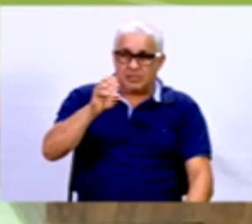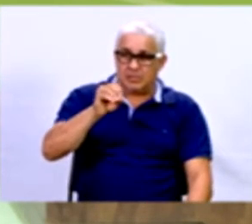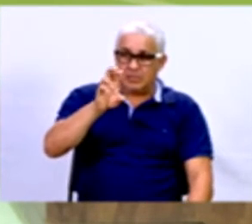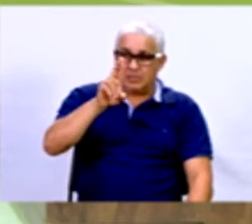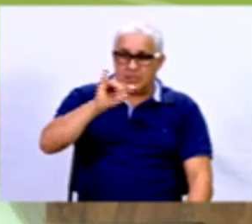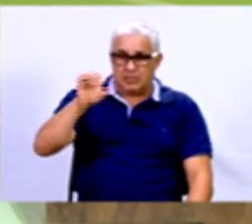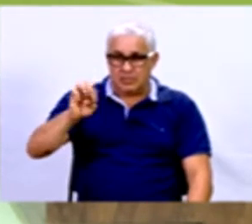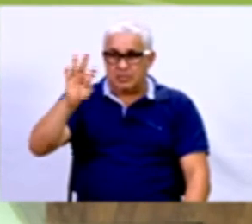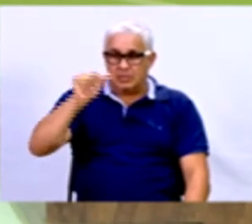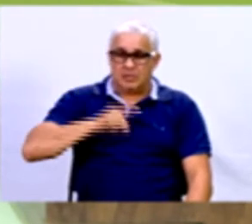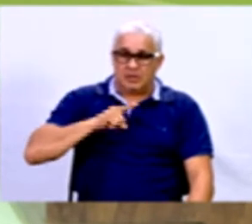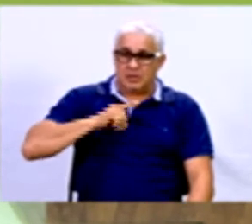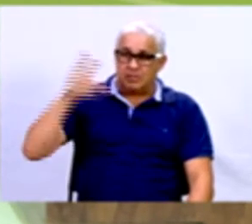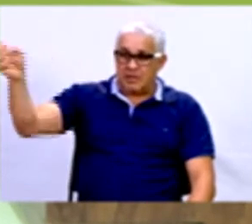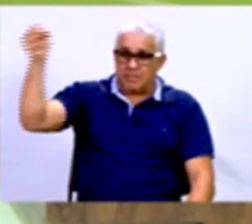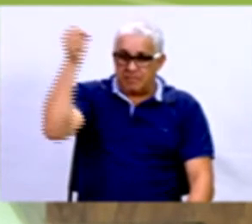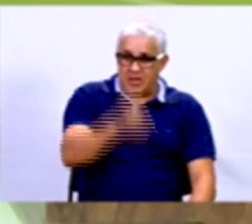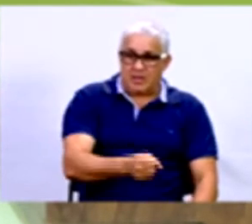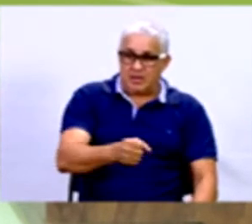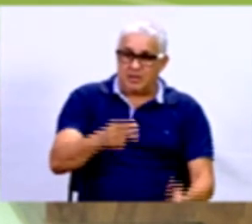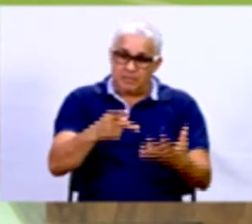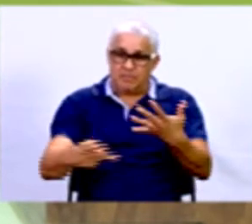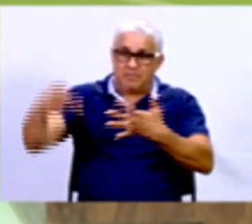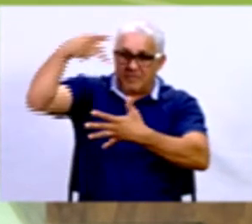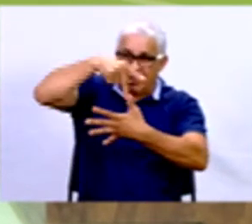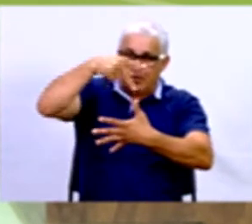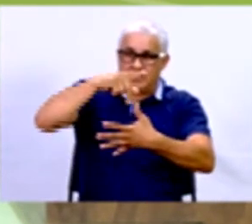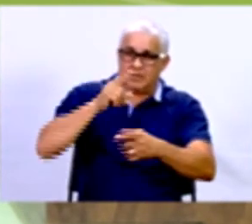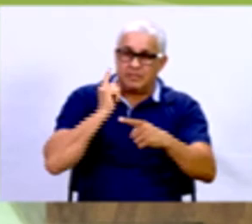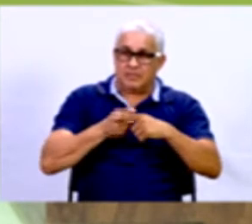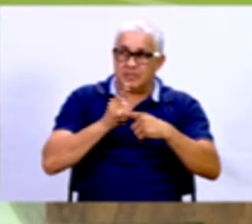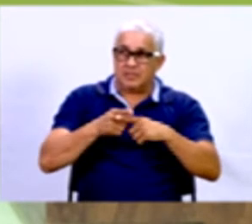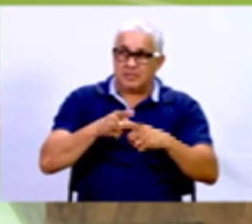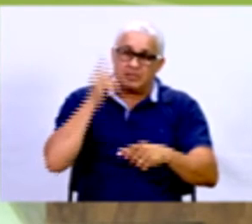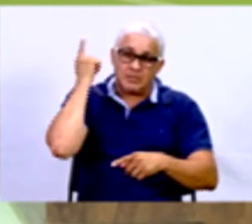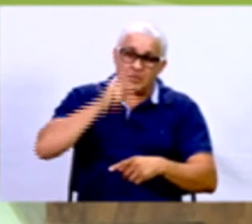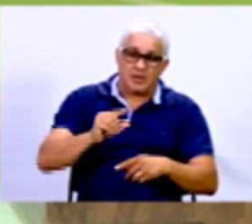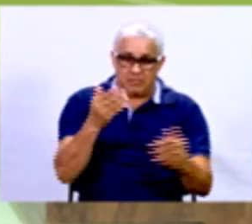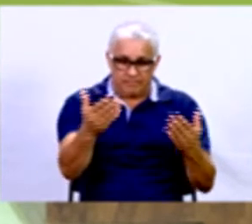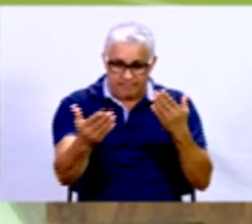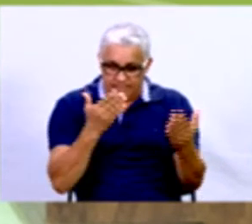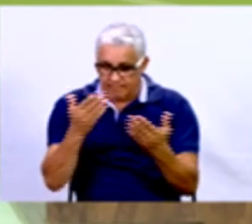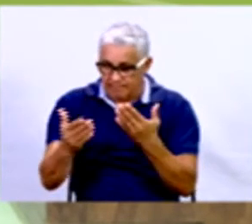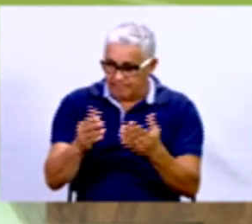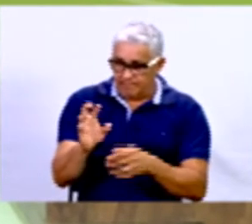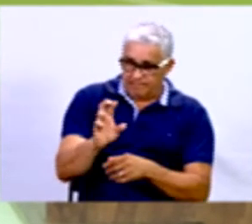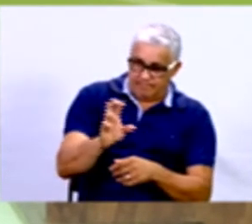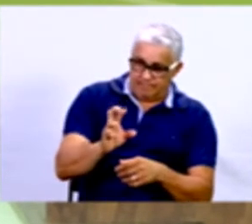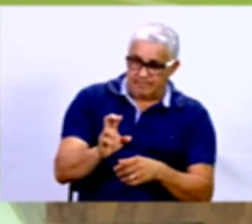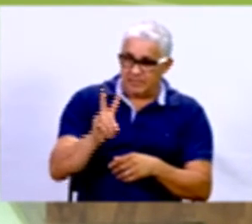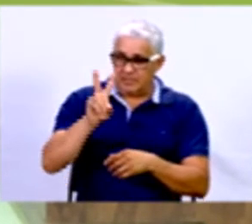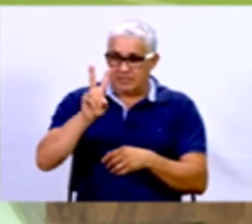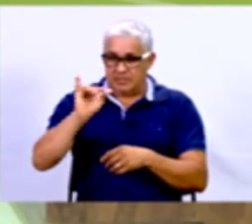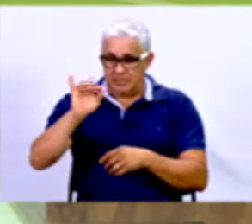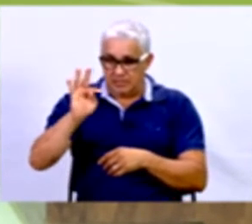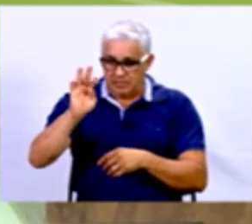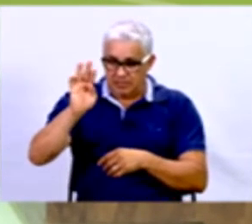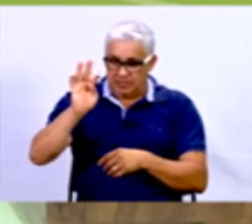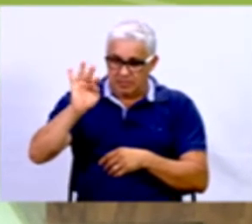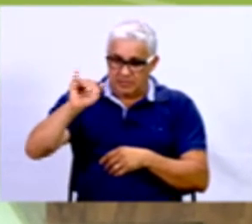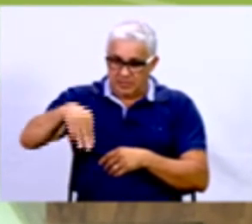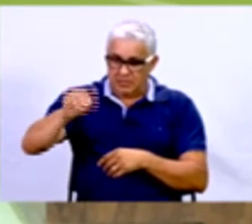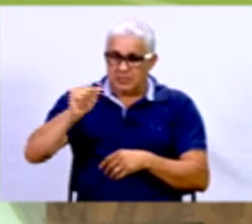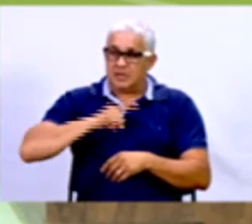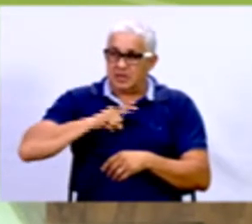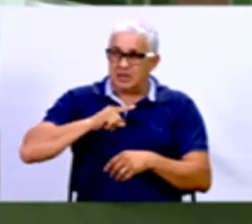ter preferência para esse atendimento, porque eles vão justamente conseguir analisar a situação para verificar se a vítima tem alguma fratura nessa